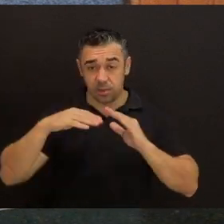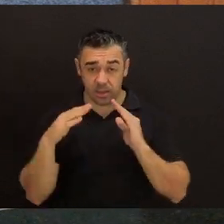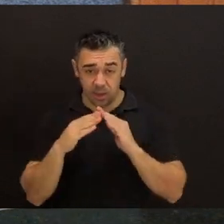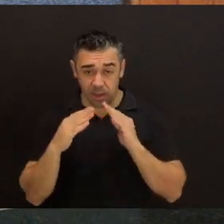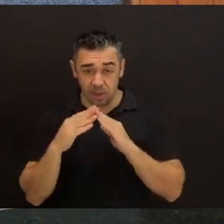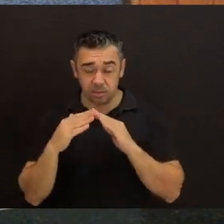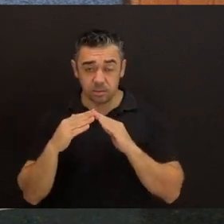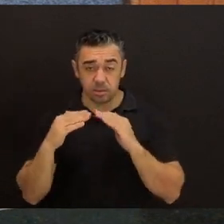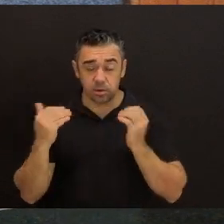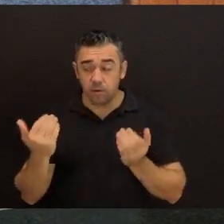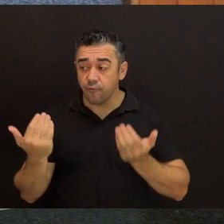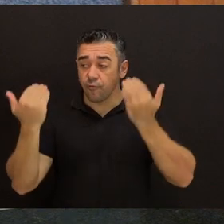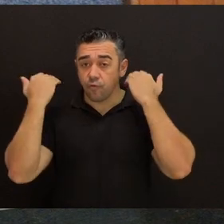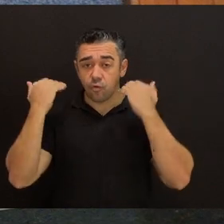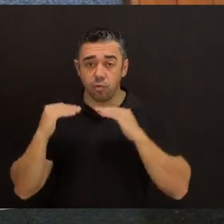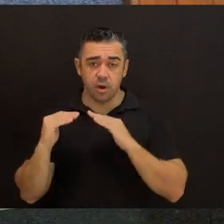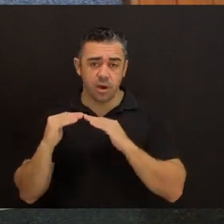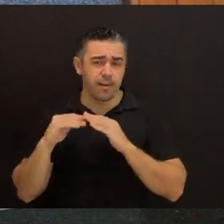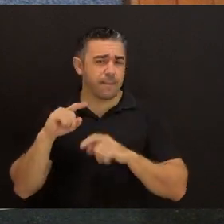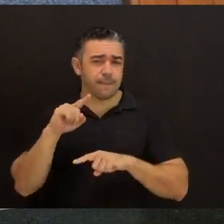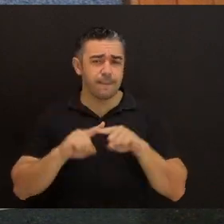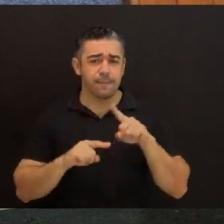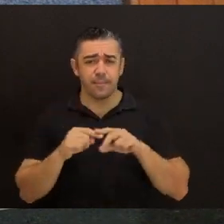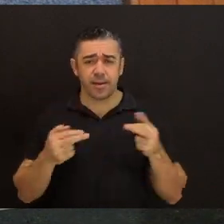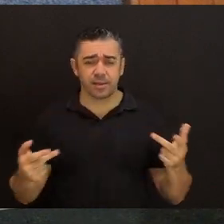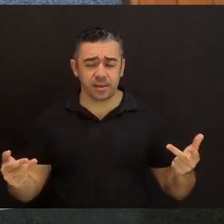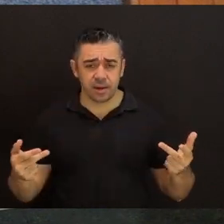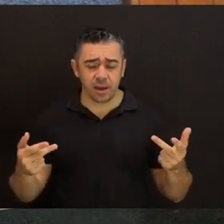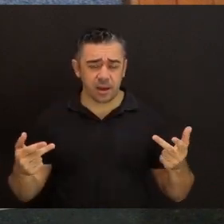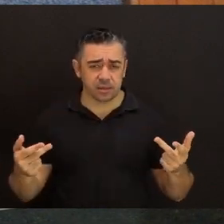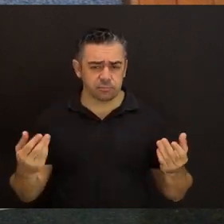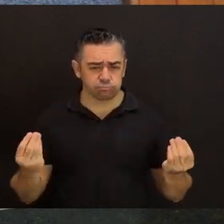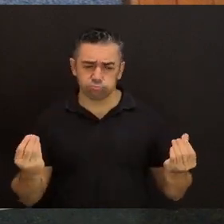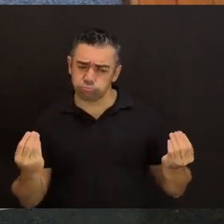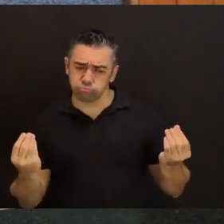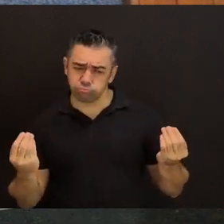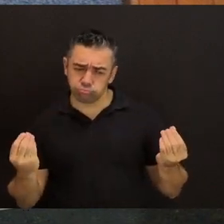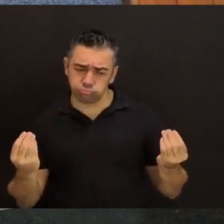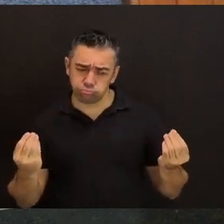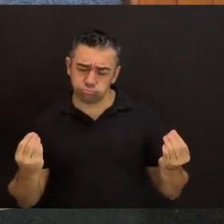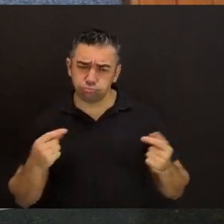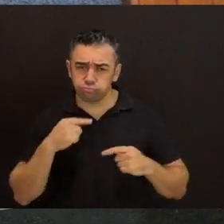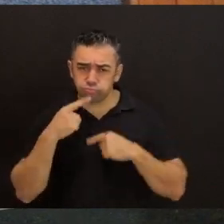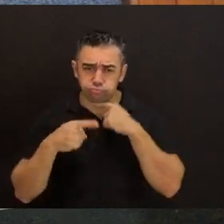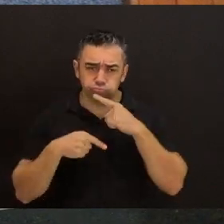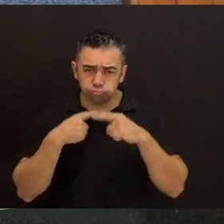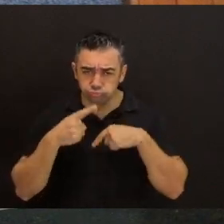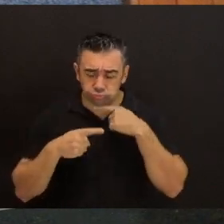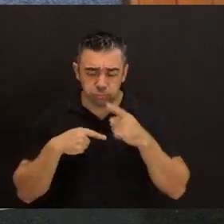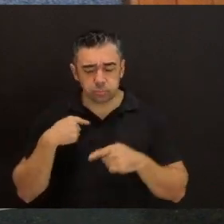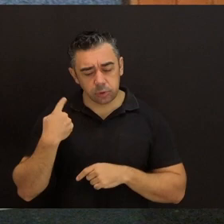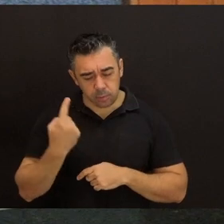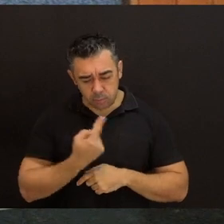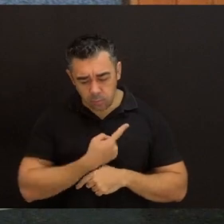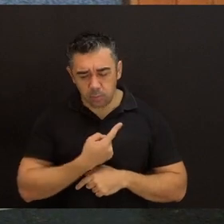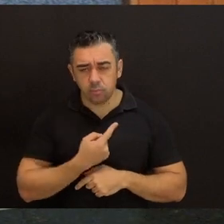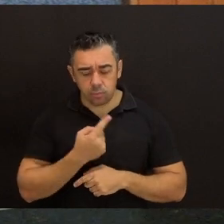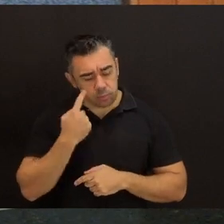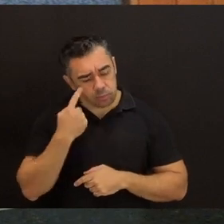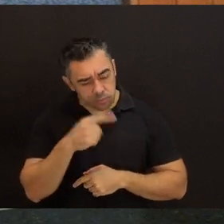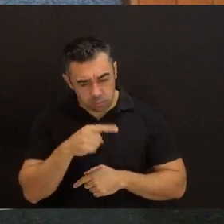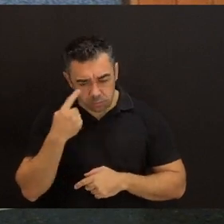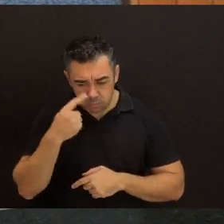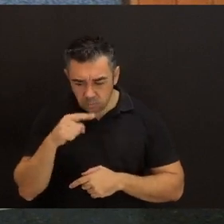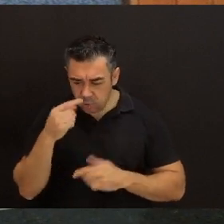uma série de materiais de origens duvidosas no primeiro momento e que depois nós podemos constatar